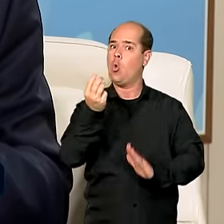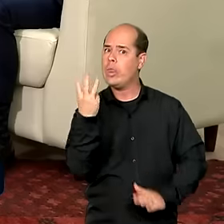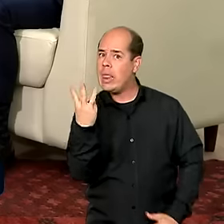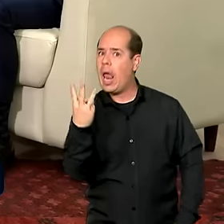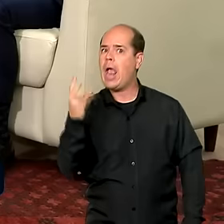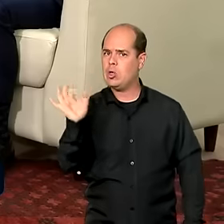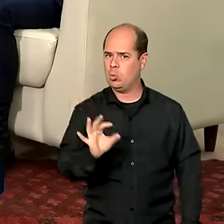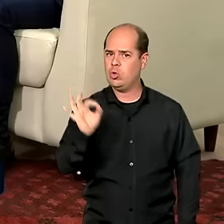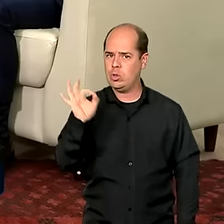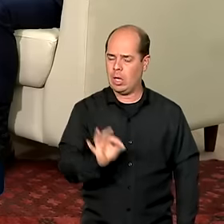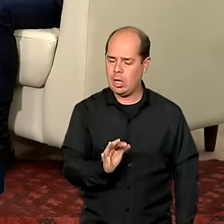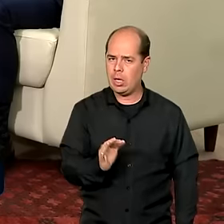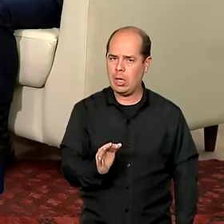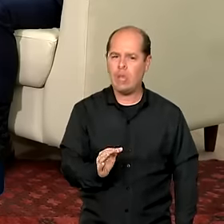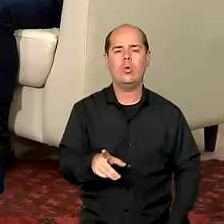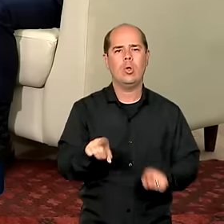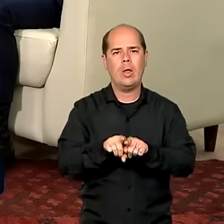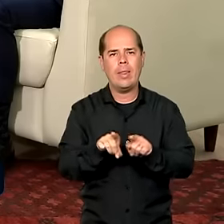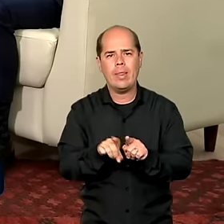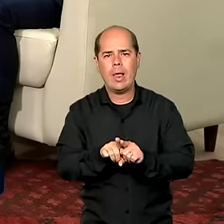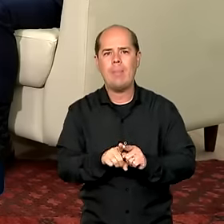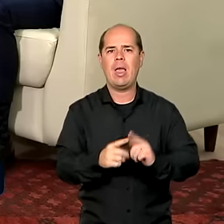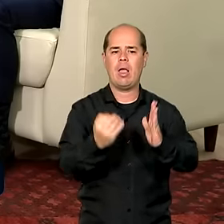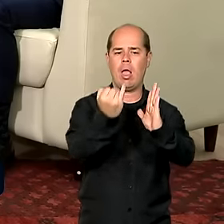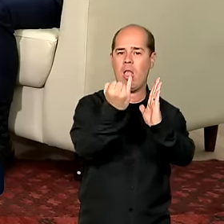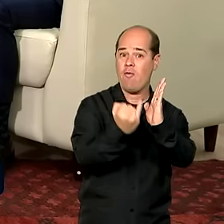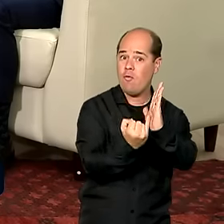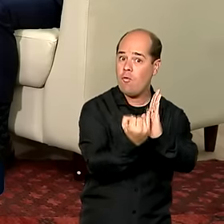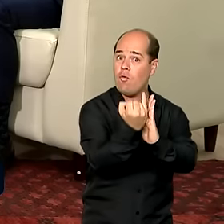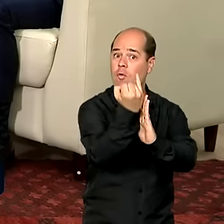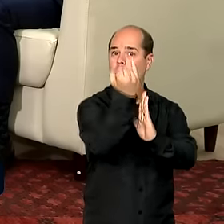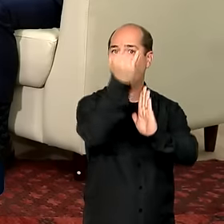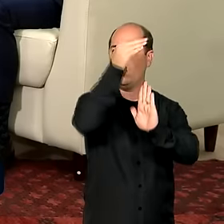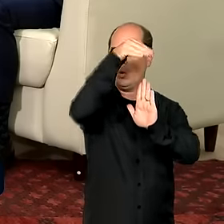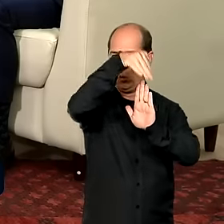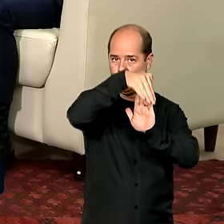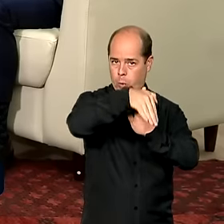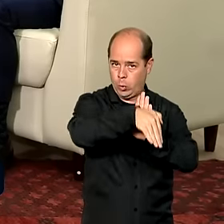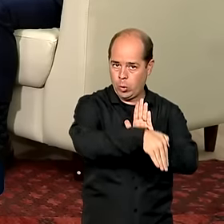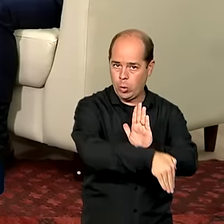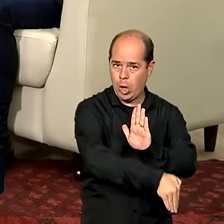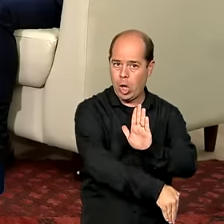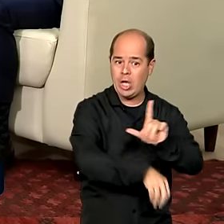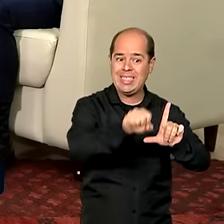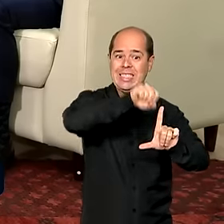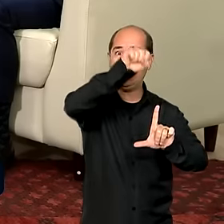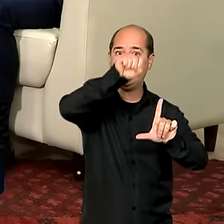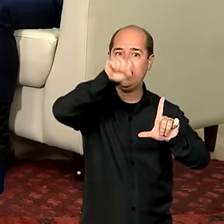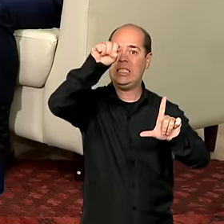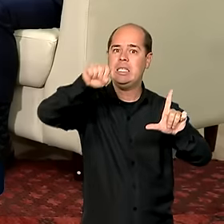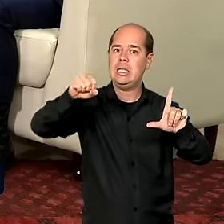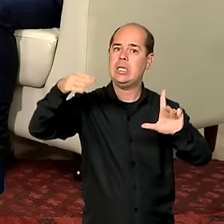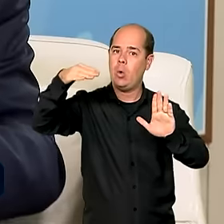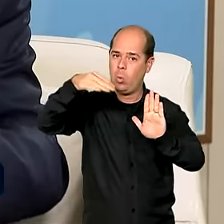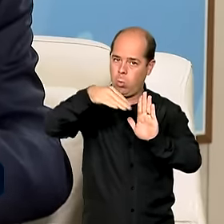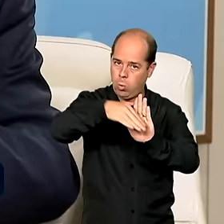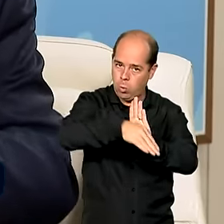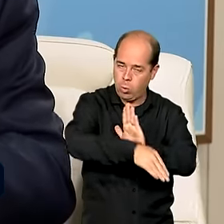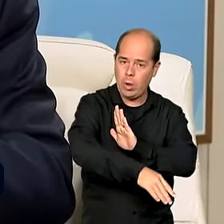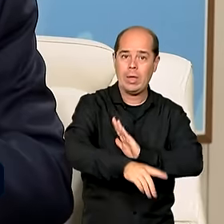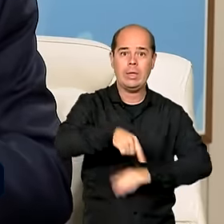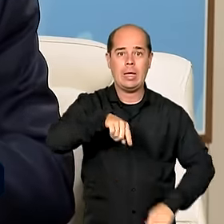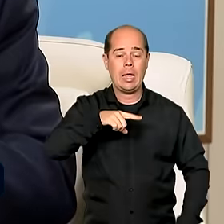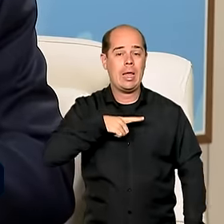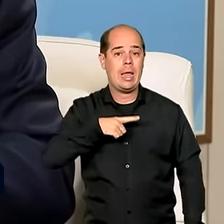3% inflação em queda juros em queda risco Brasil caiu de 254